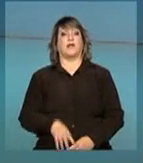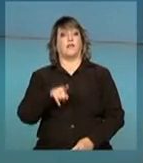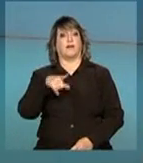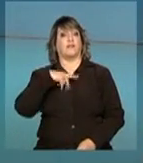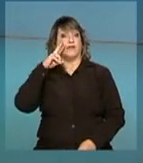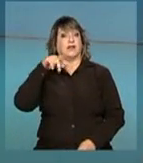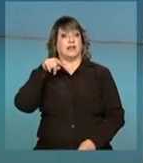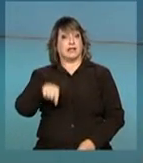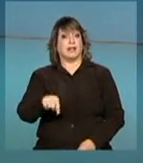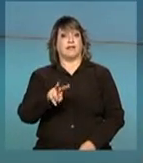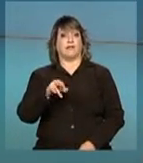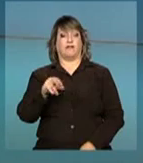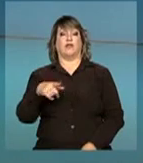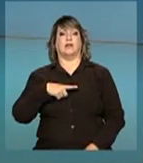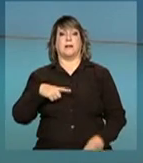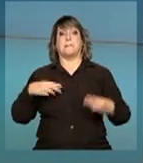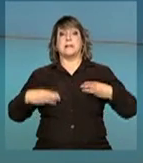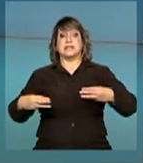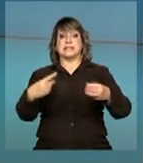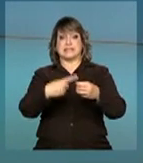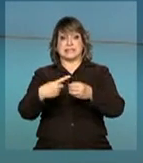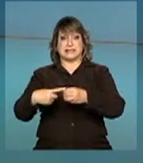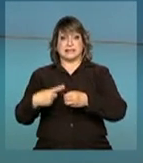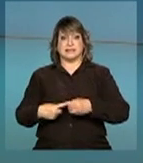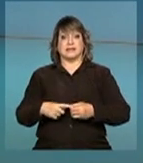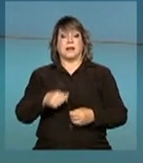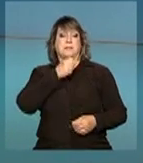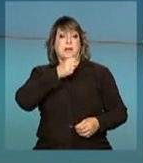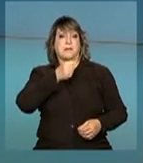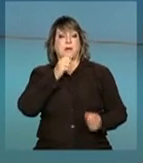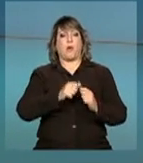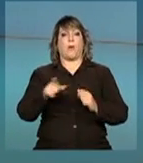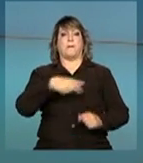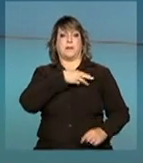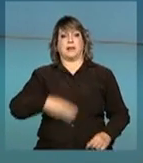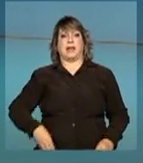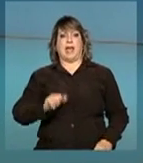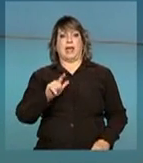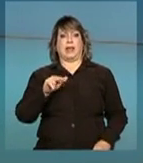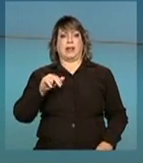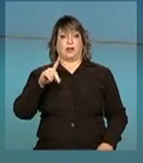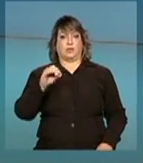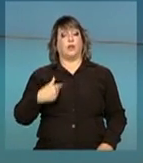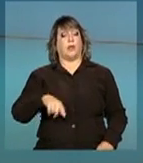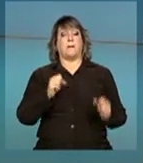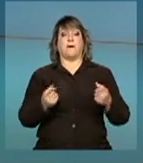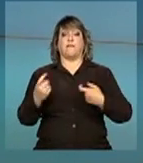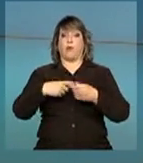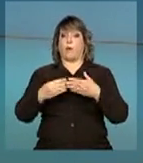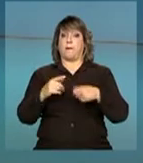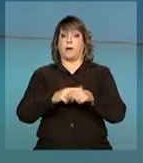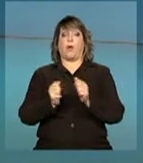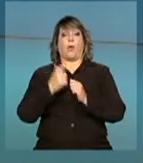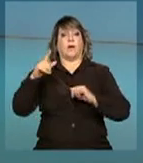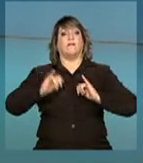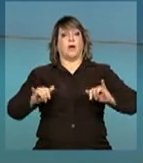Você acompanhou ao vivo do Ministério das Cidades, entrevista com o ministro Agnaldo Ribeiro. Nós podemos voltar a